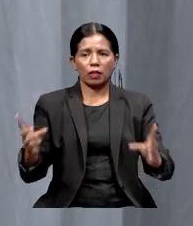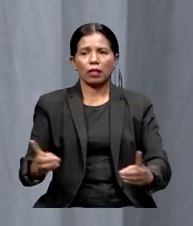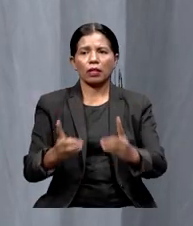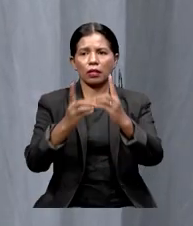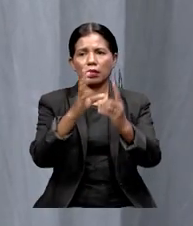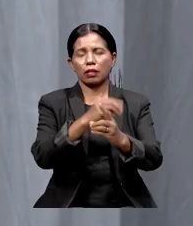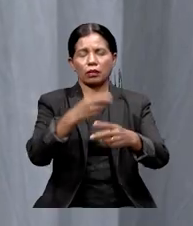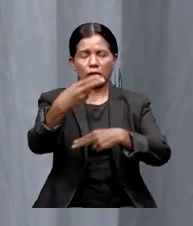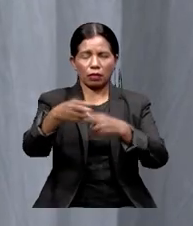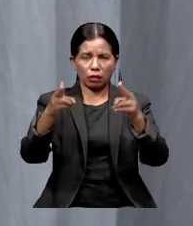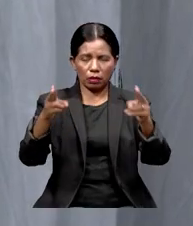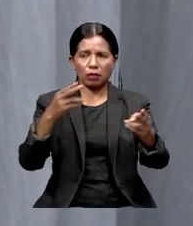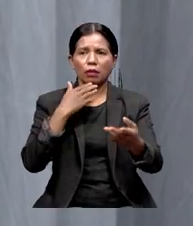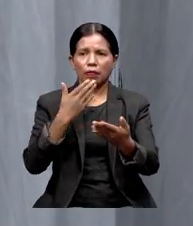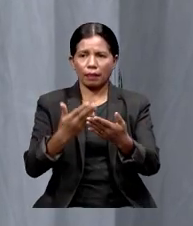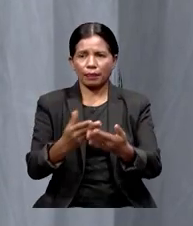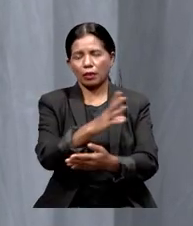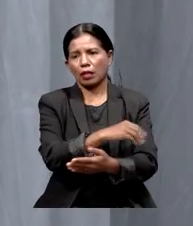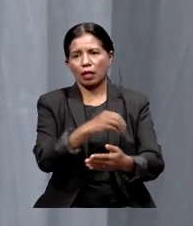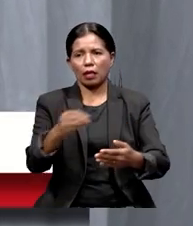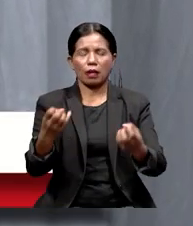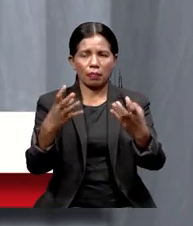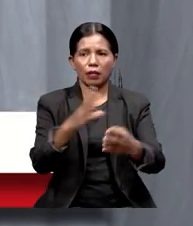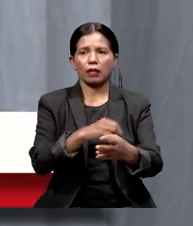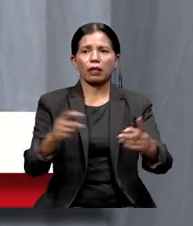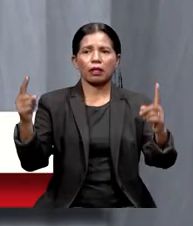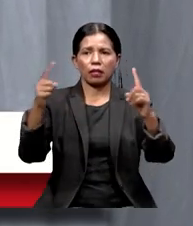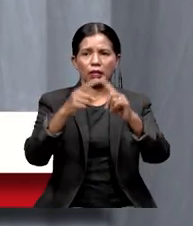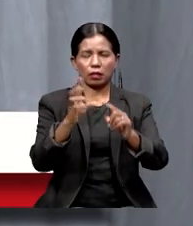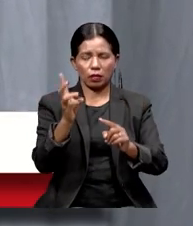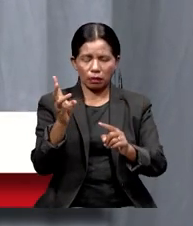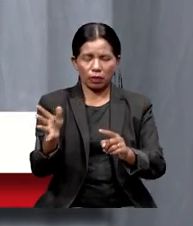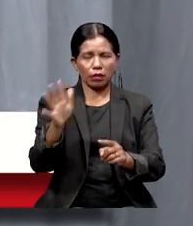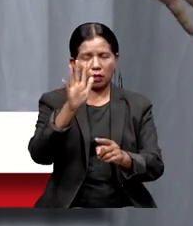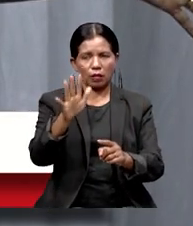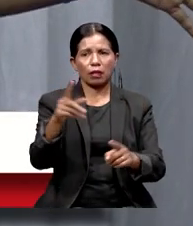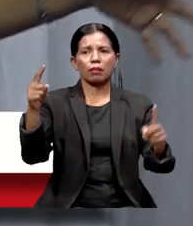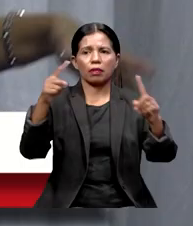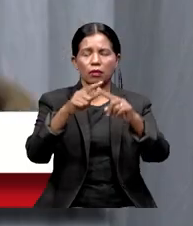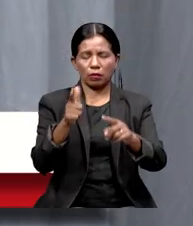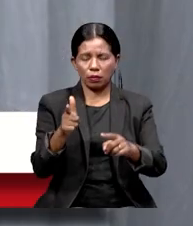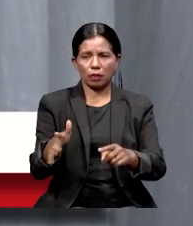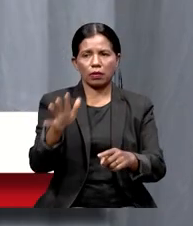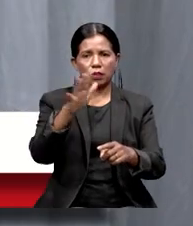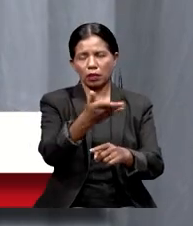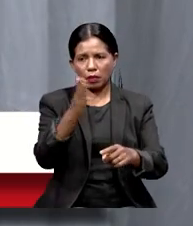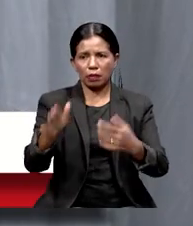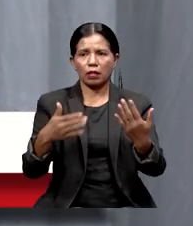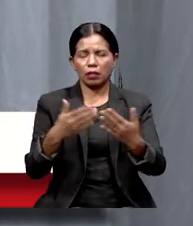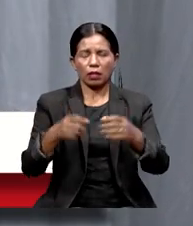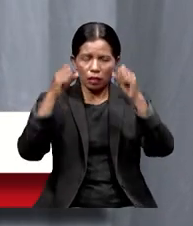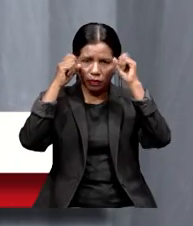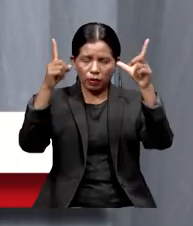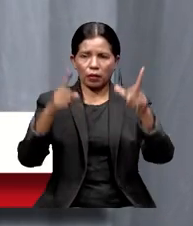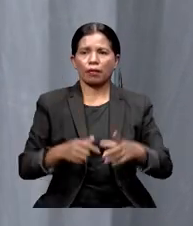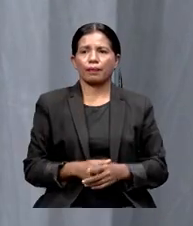de aula e daqui a 50 pessoas, para o Beltoca 60 pessoas, para o Beltoca 25 e da outra se afora.